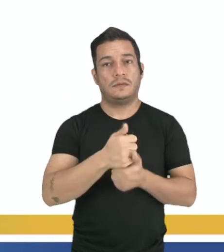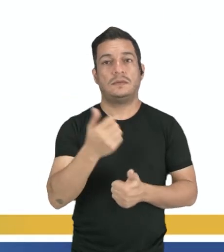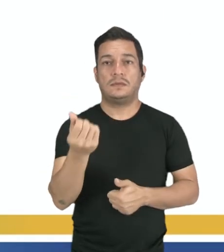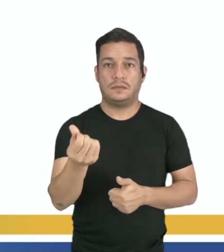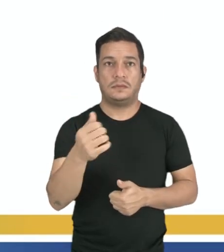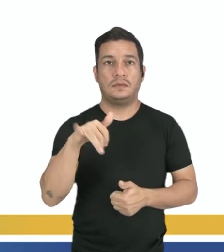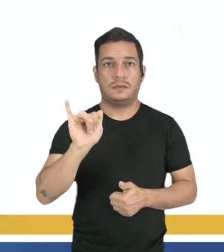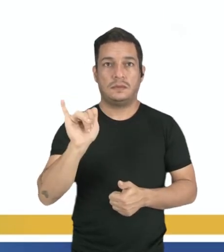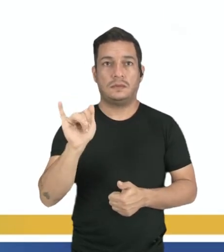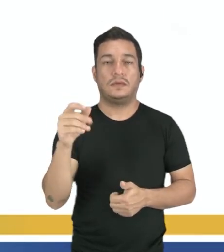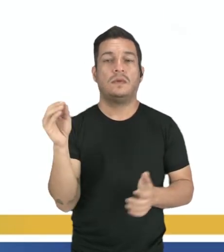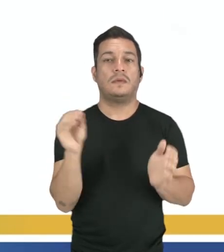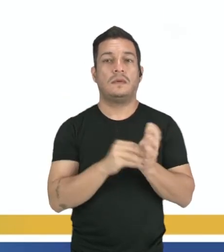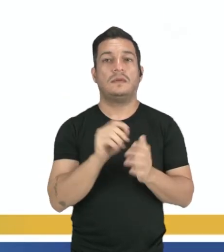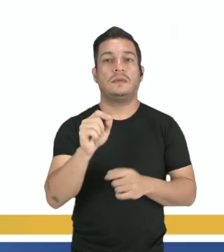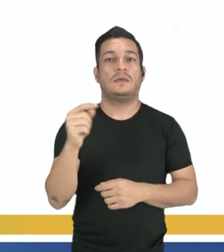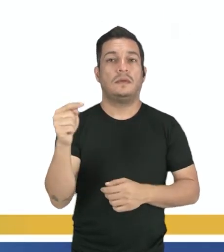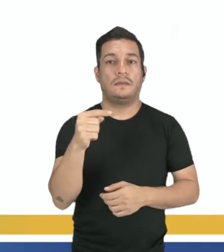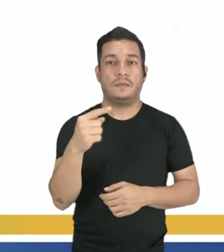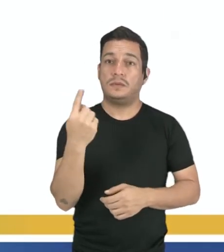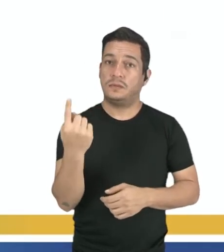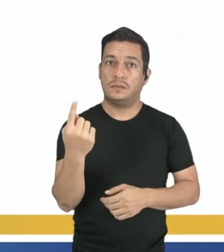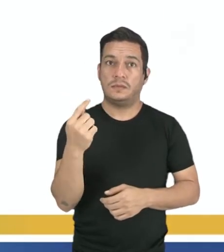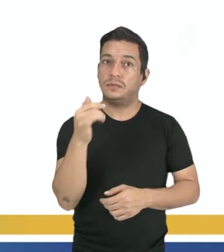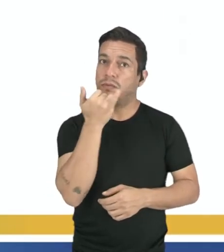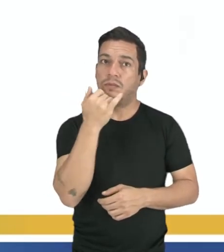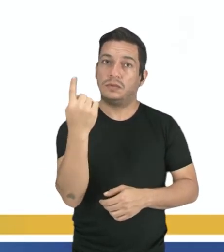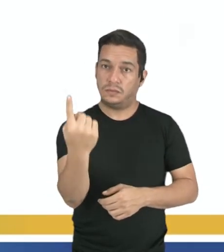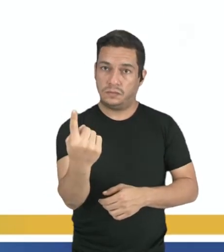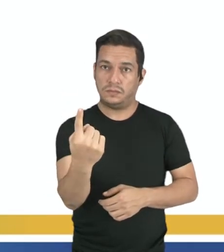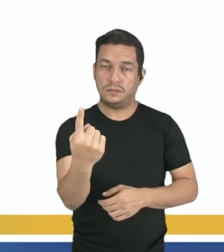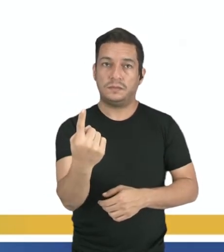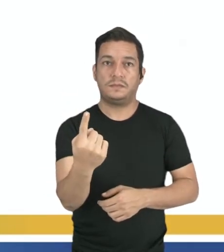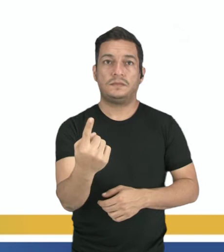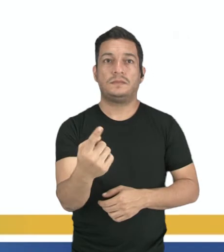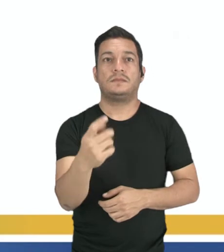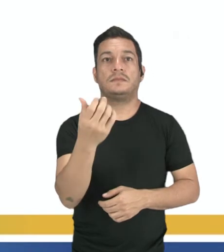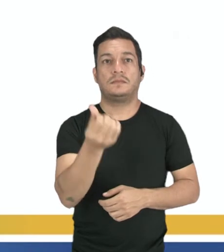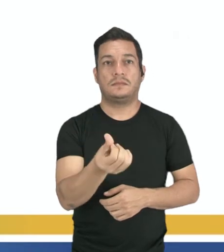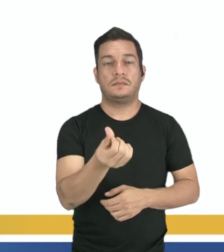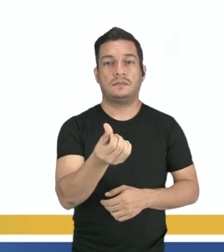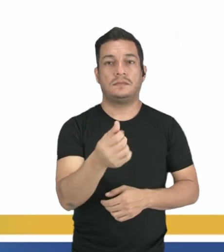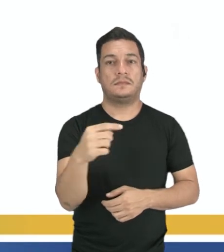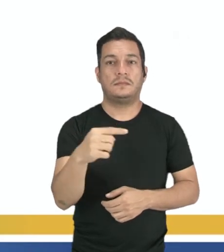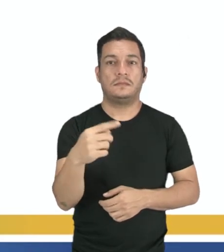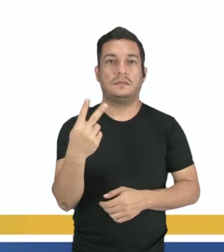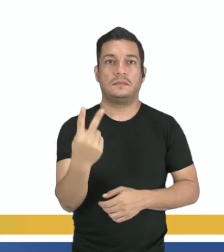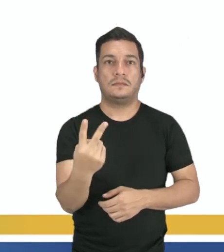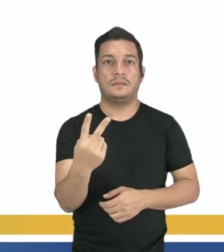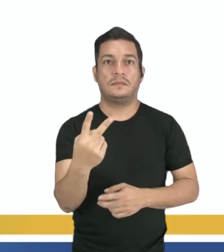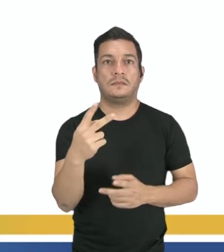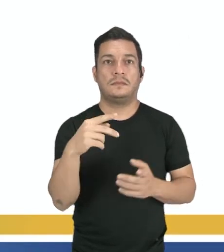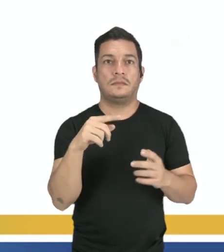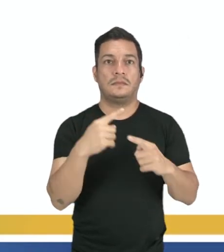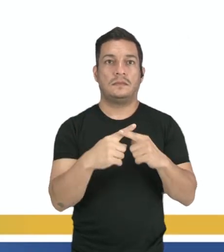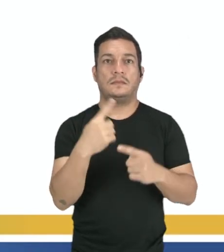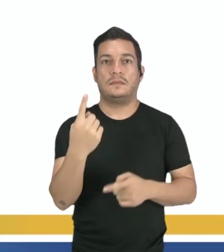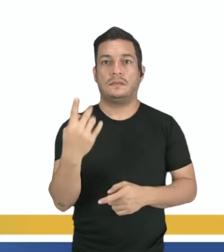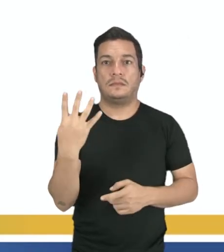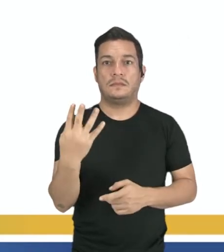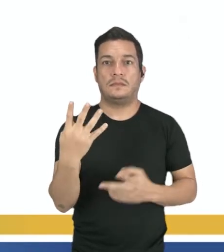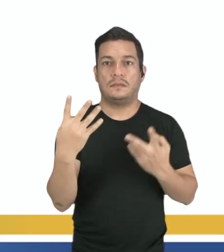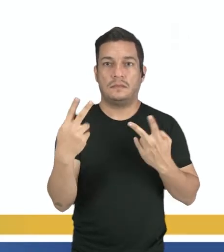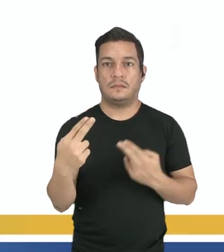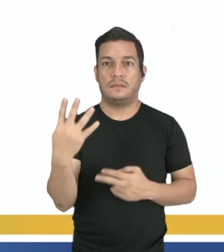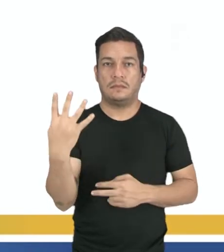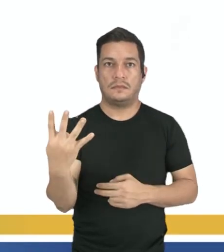no lugar de y, colocaremos o número 1. Então, ficaremos com 6 menos 2 vezes 1 igual